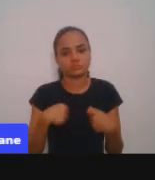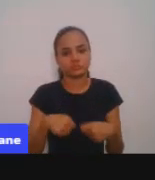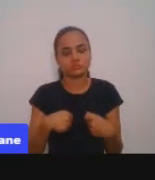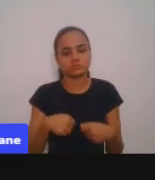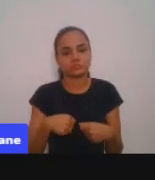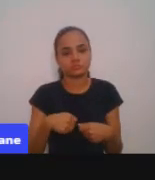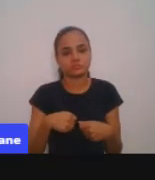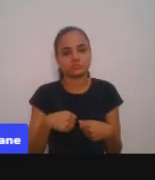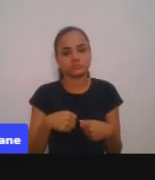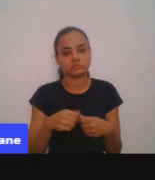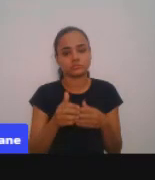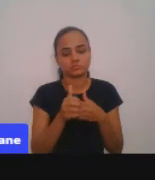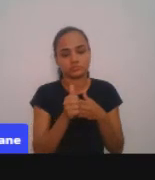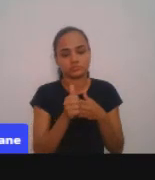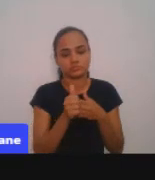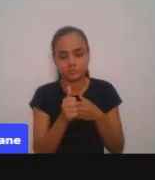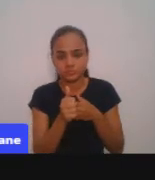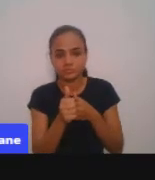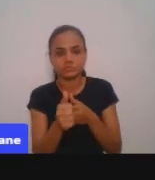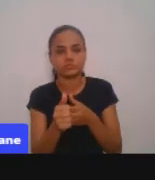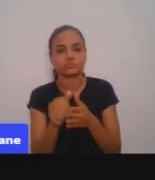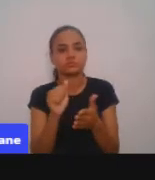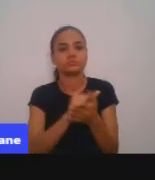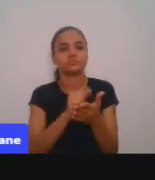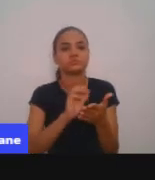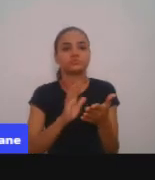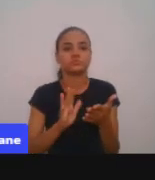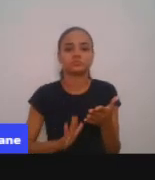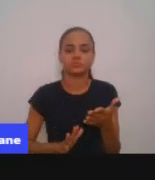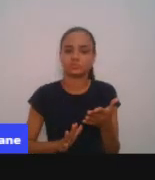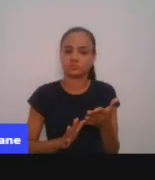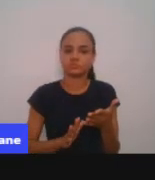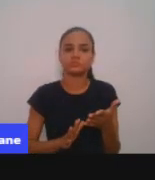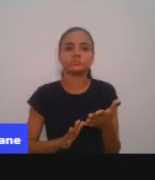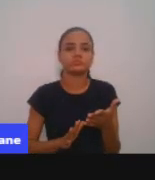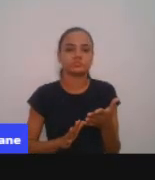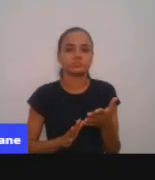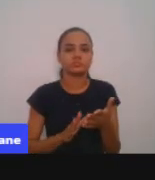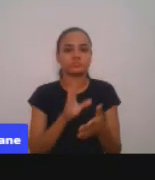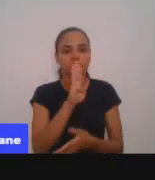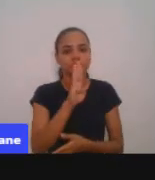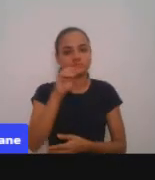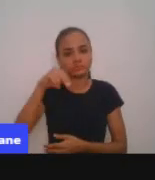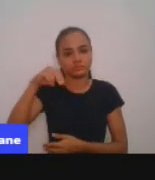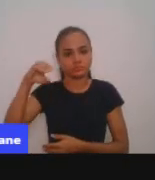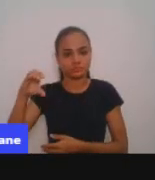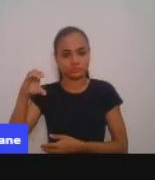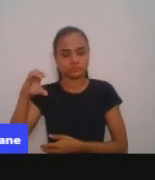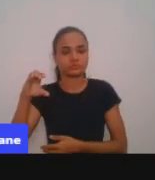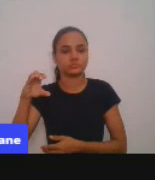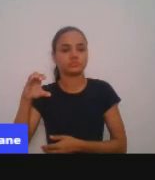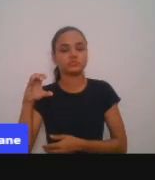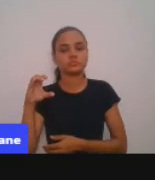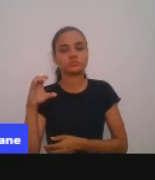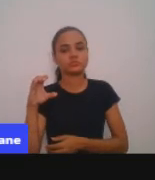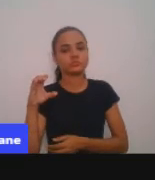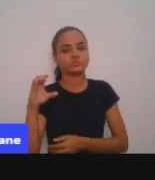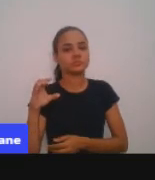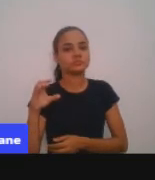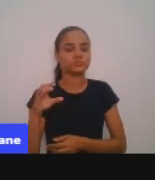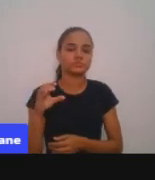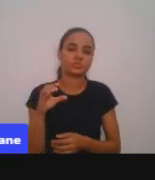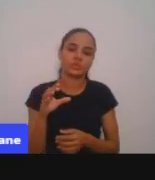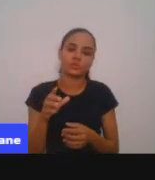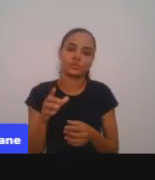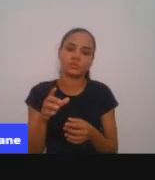atividades. A BNCC, então, vai colocar o professor, colocar esse dever do professor. Então, cabe